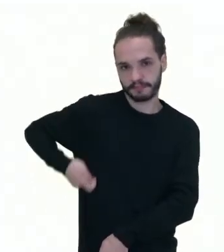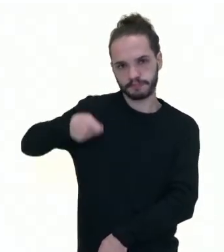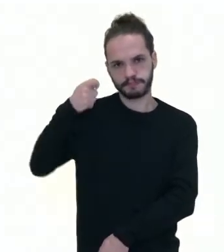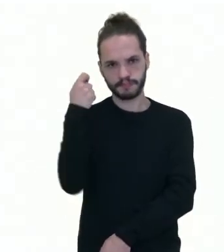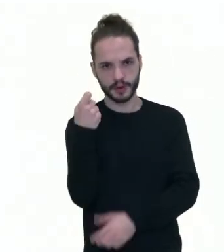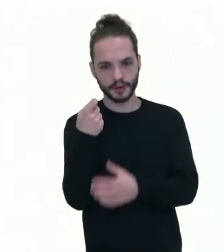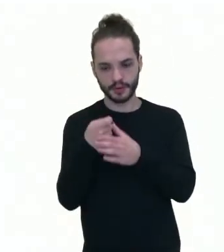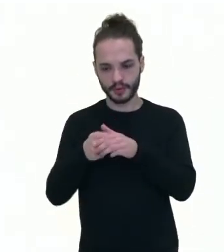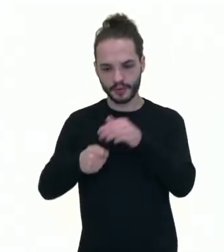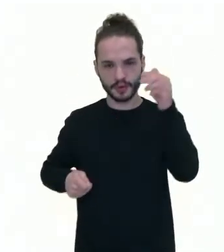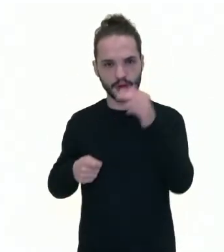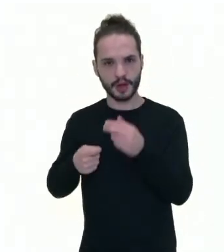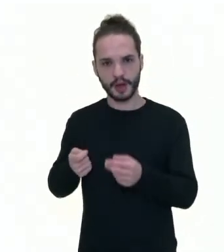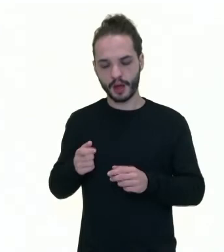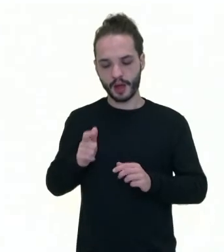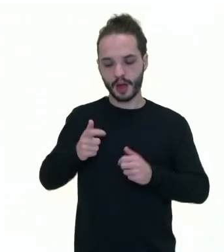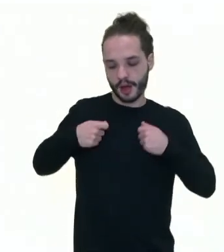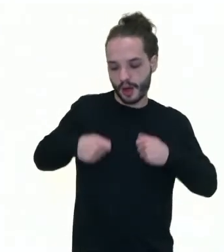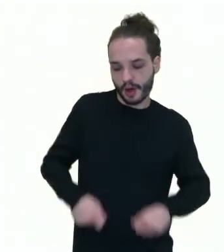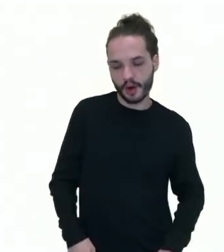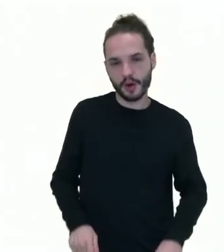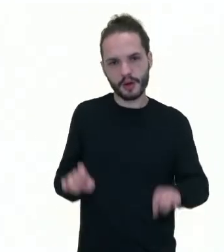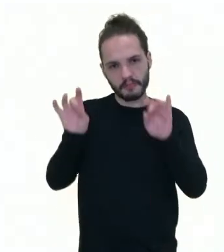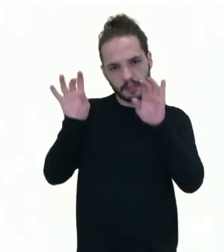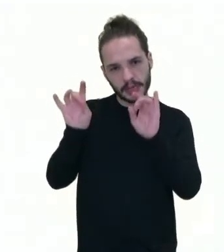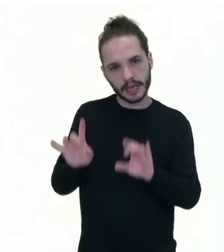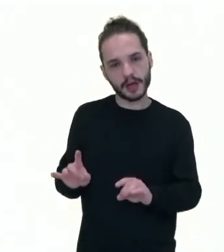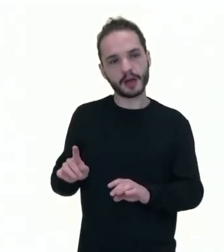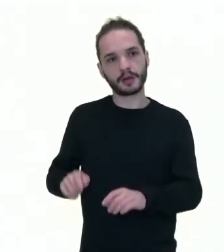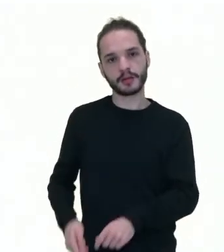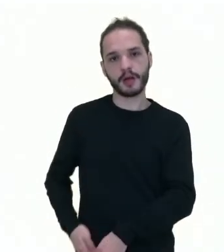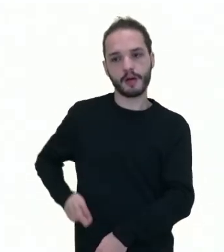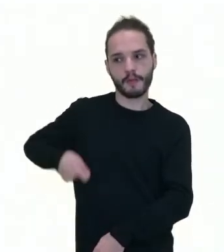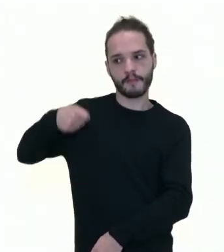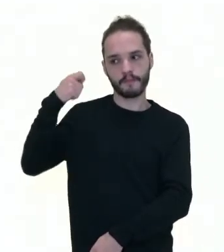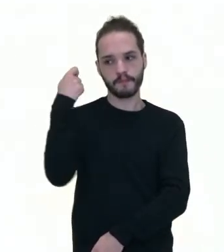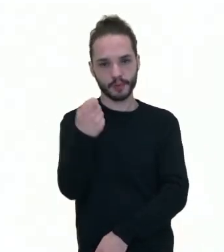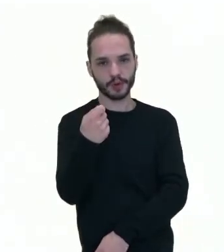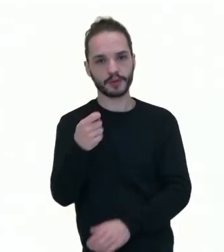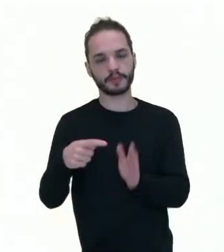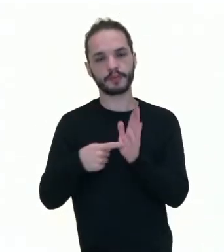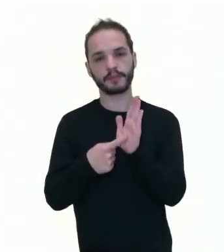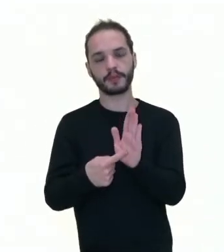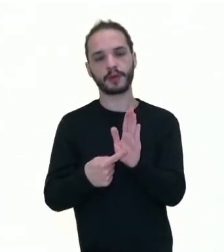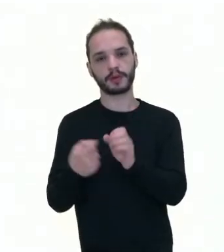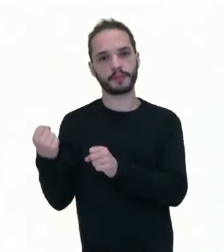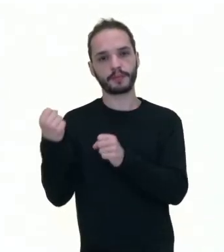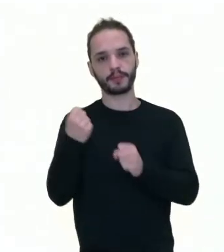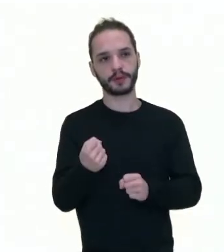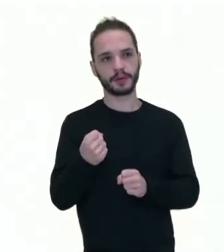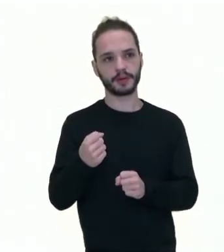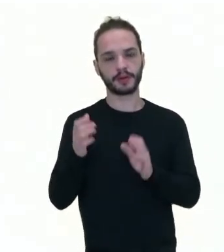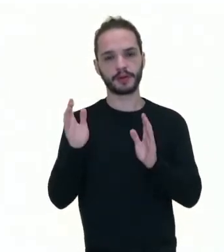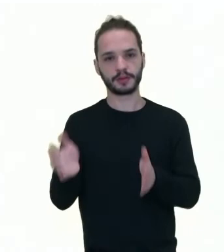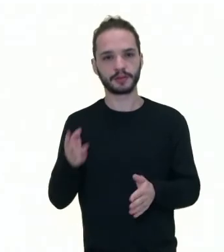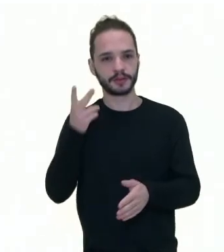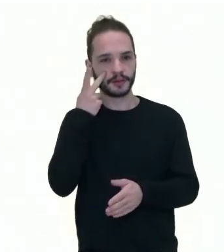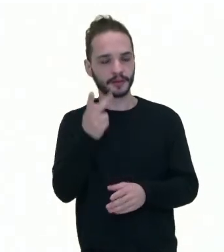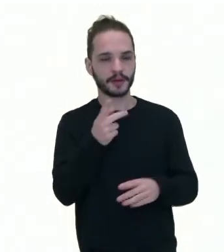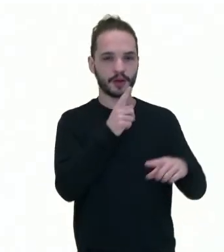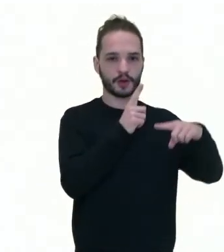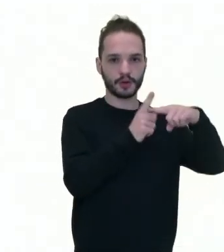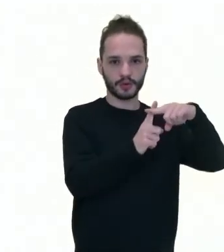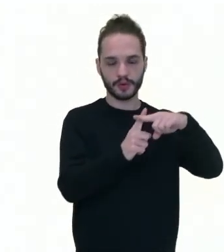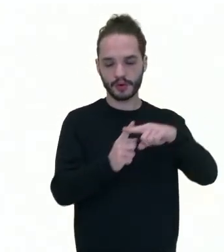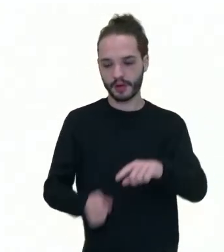próprias vestimentas e a espada que simbolizava o poder real, né? O poder, já ouviram falar entre a cruz e a espada, né?